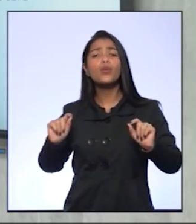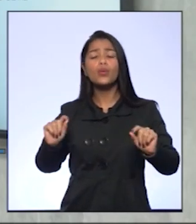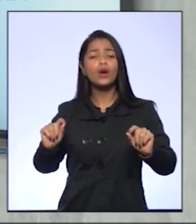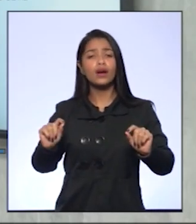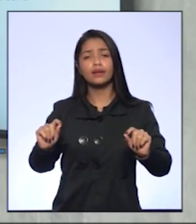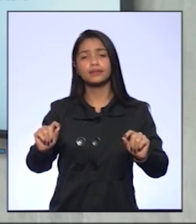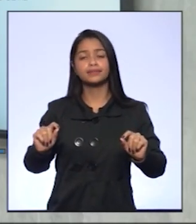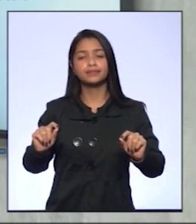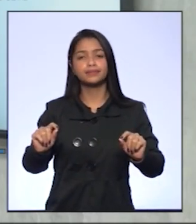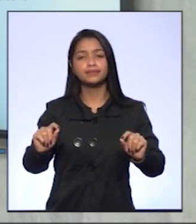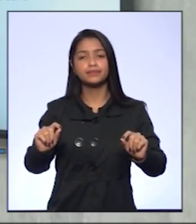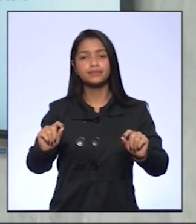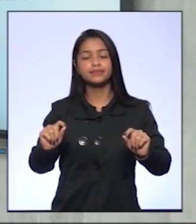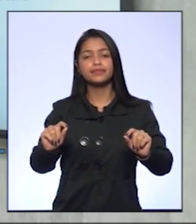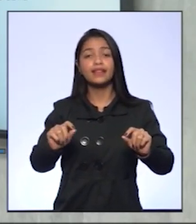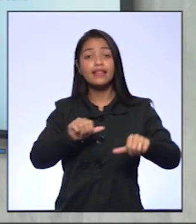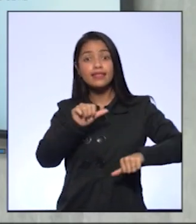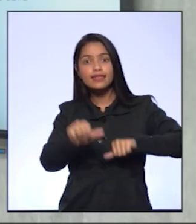transição